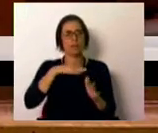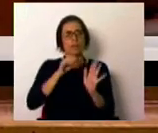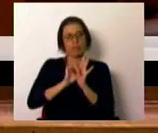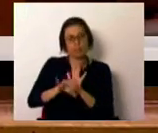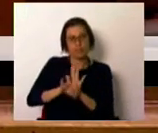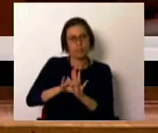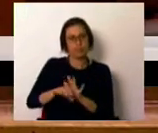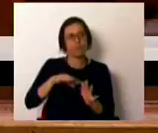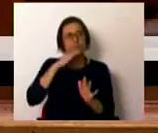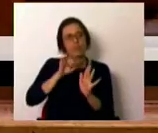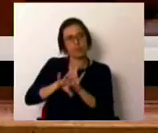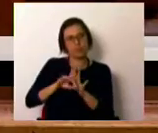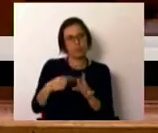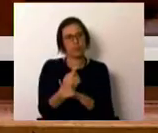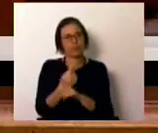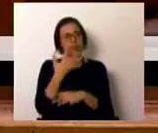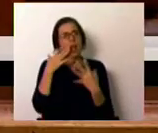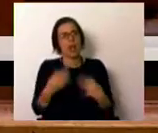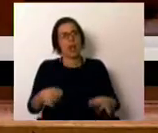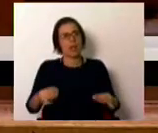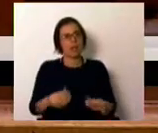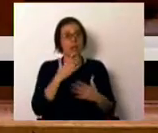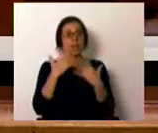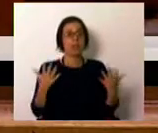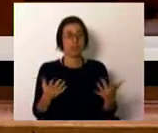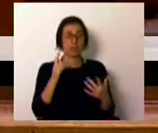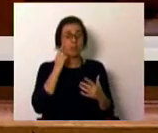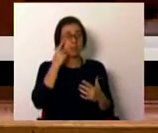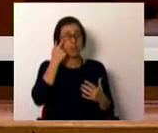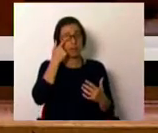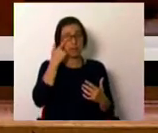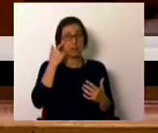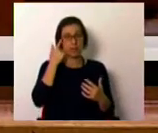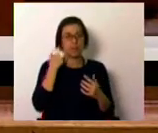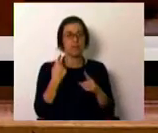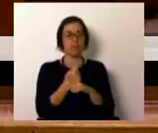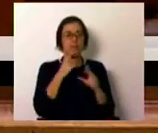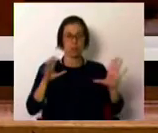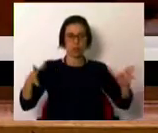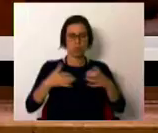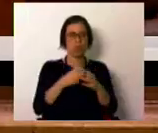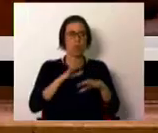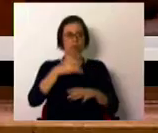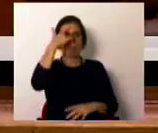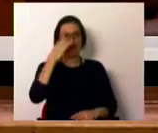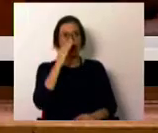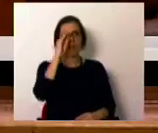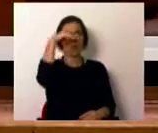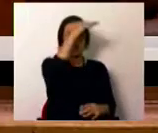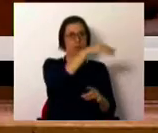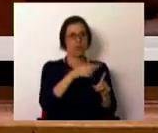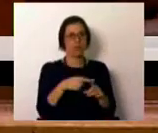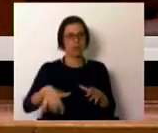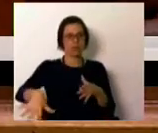dragagens sobre alguns elementos naturais que têm uma grande relevância, como a comunidade de golfinhos residente